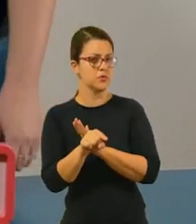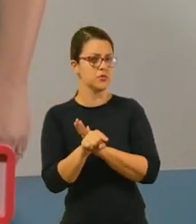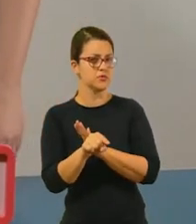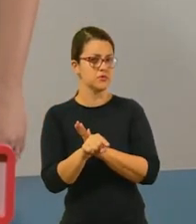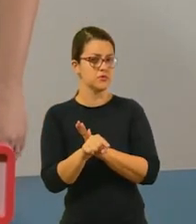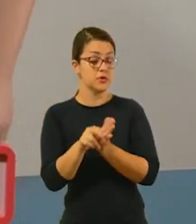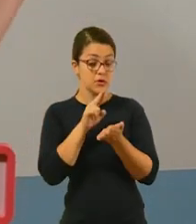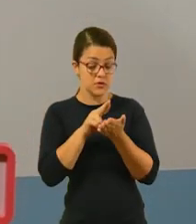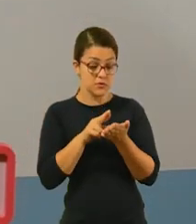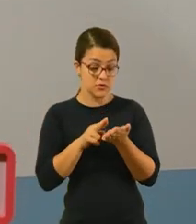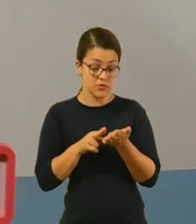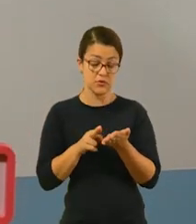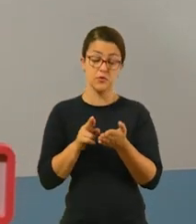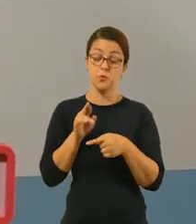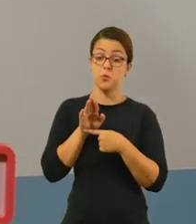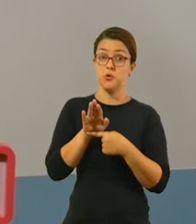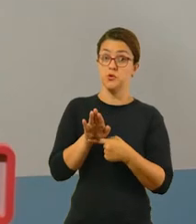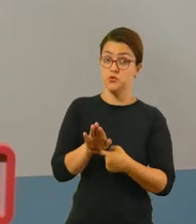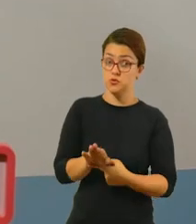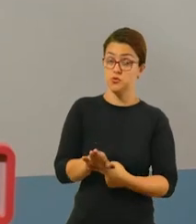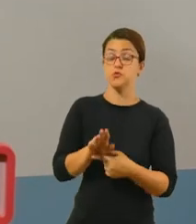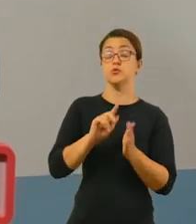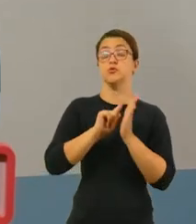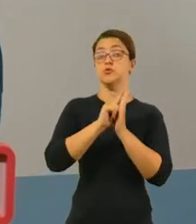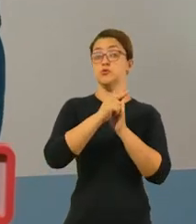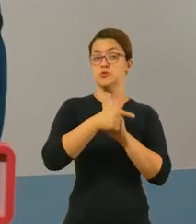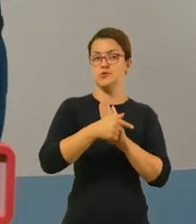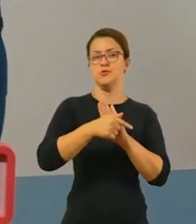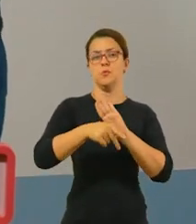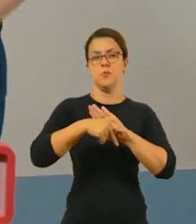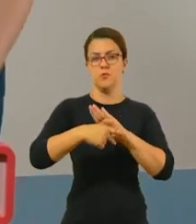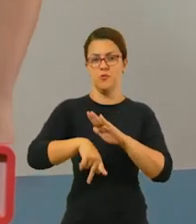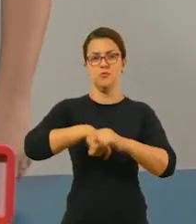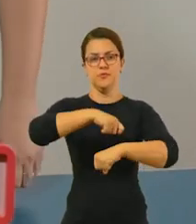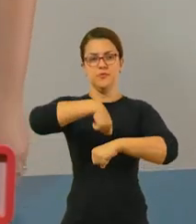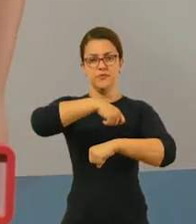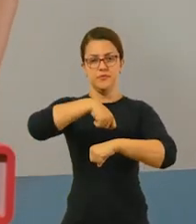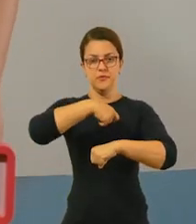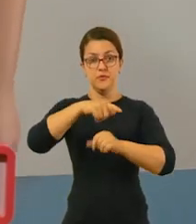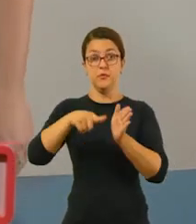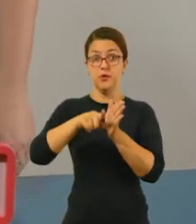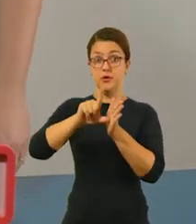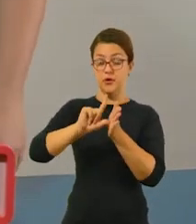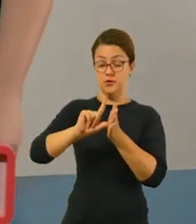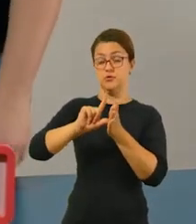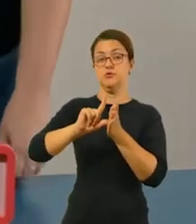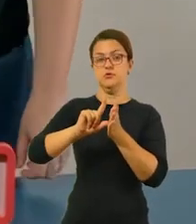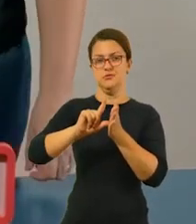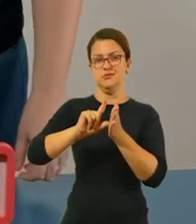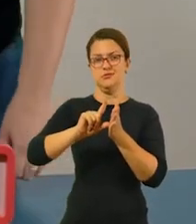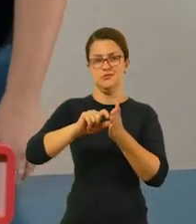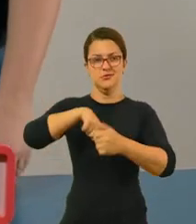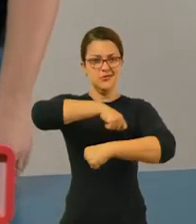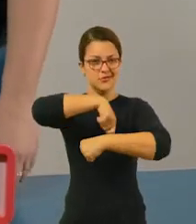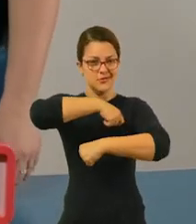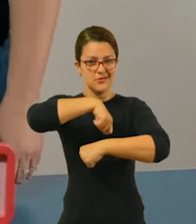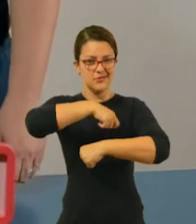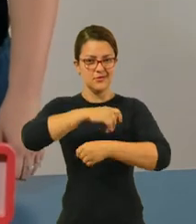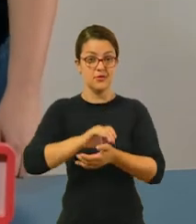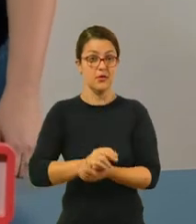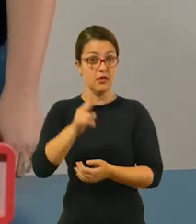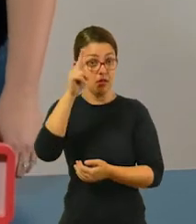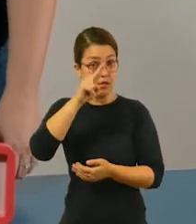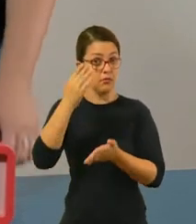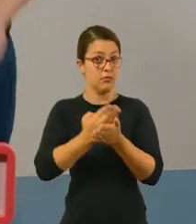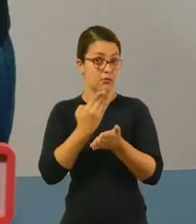com a ajuda do quê? Da explicação do gênero textual e do que vocês leram antes sobre a receita, tá bom? Não esqueçam